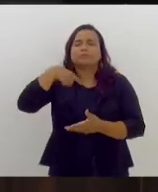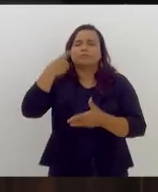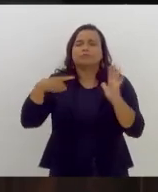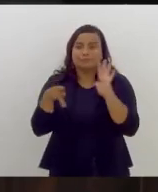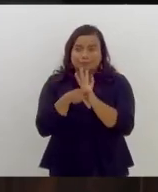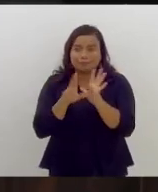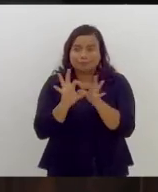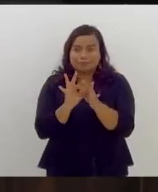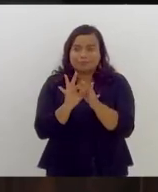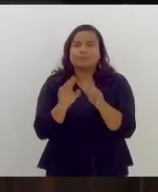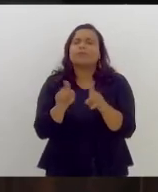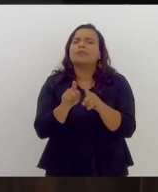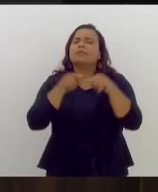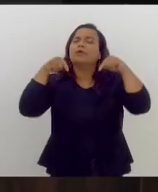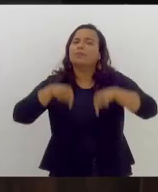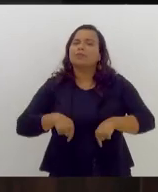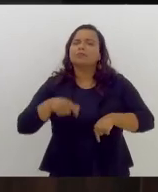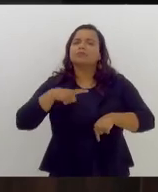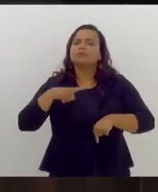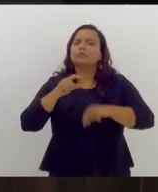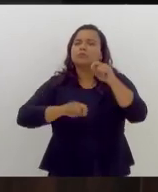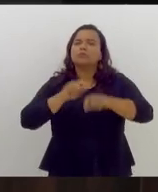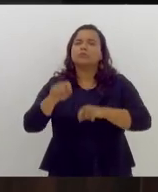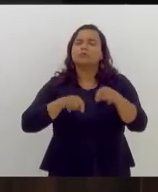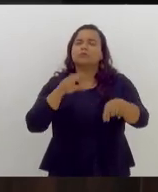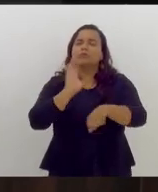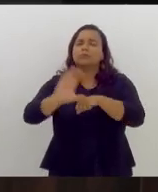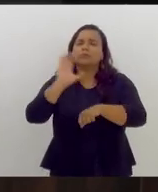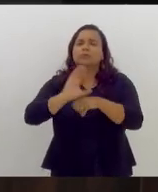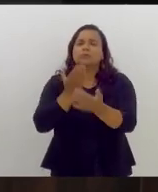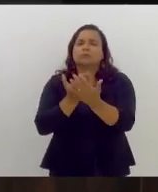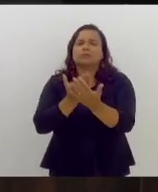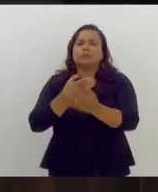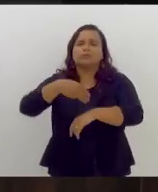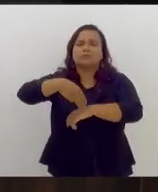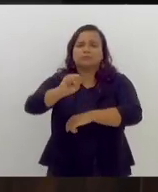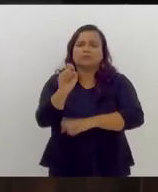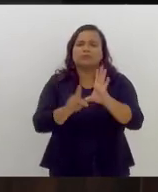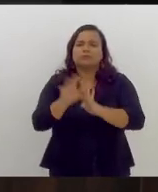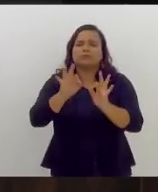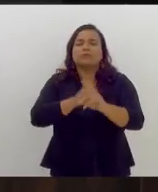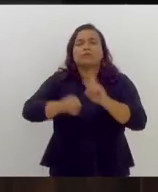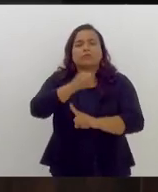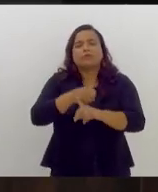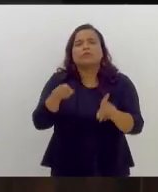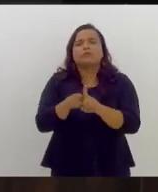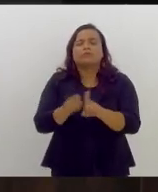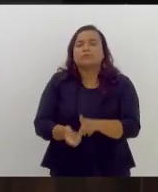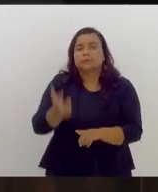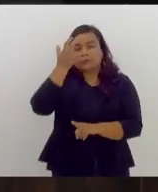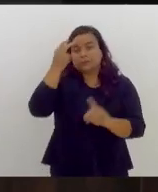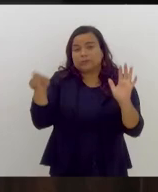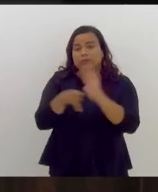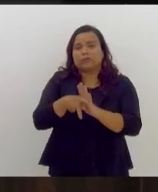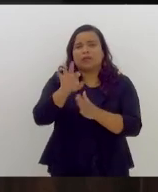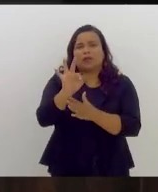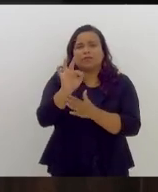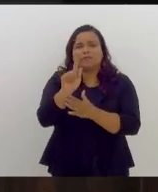Advogados. Atualmente, cursa mestrado em Projetos Sociais e Bens Culturais pela